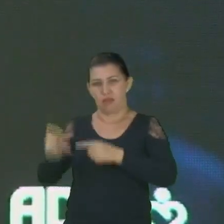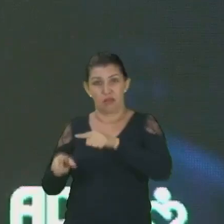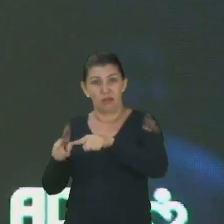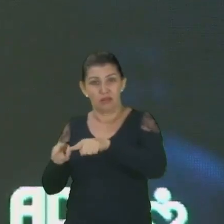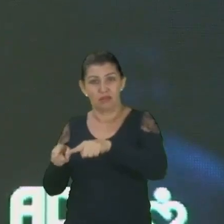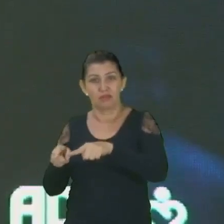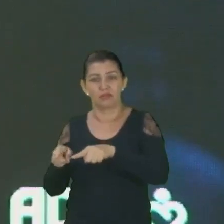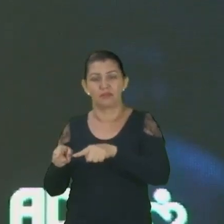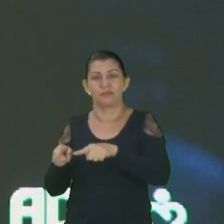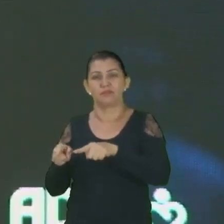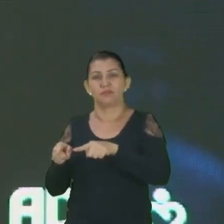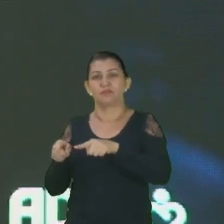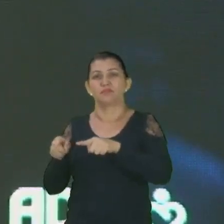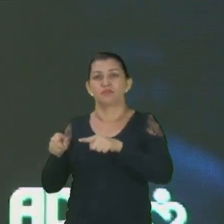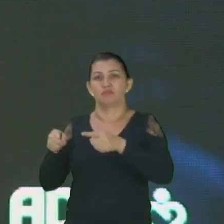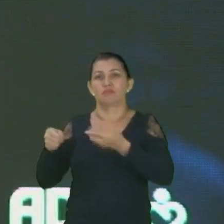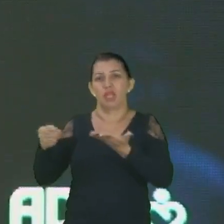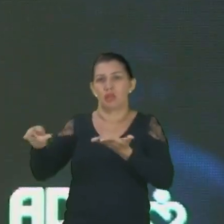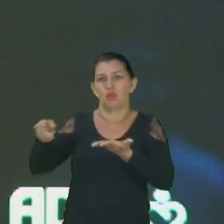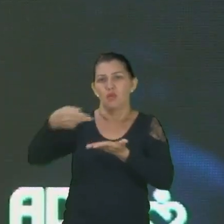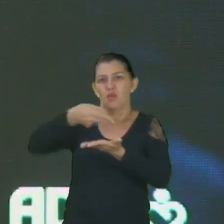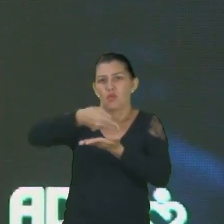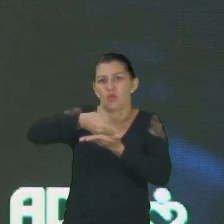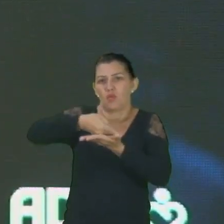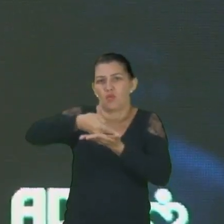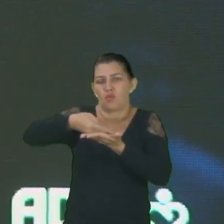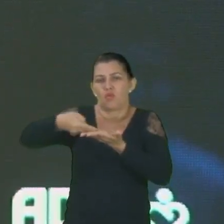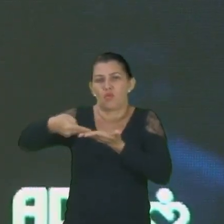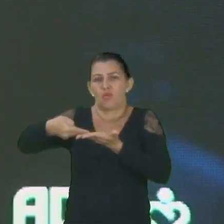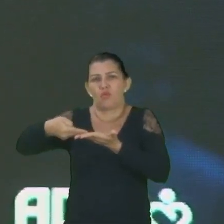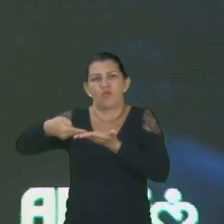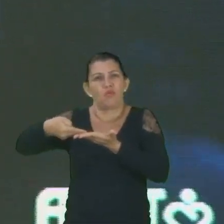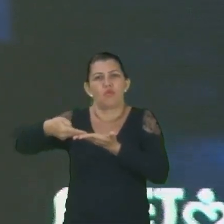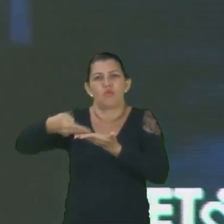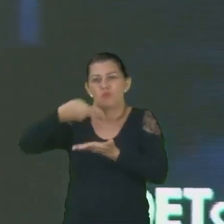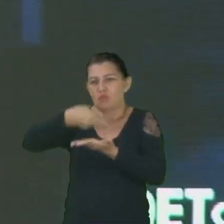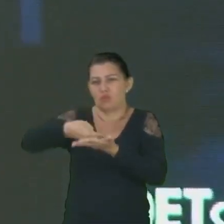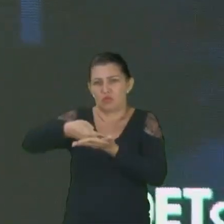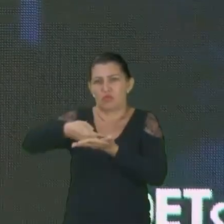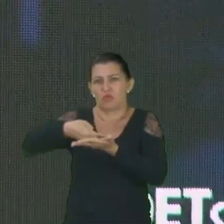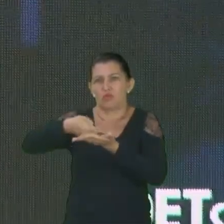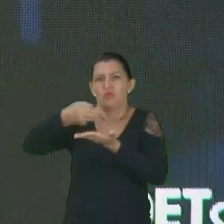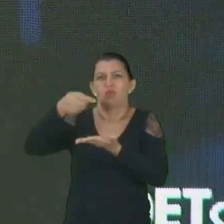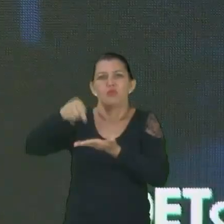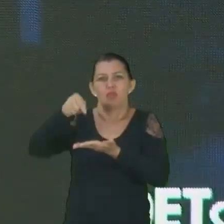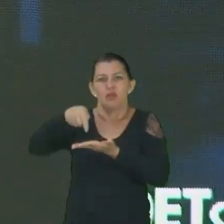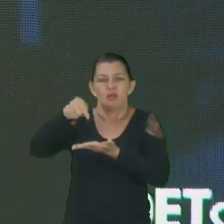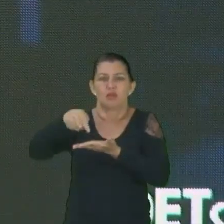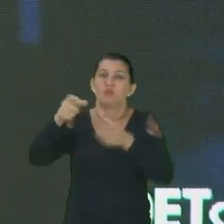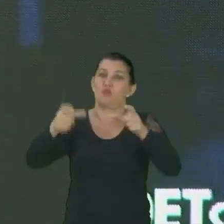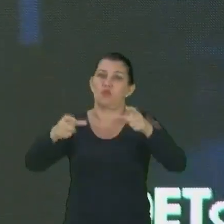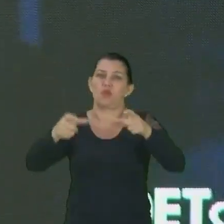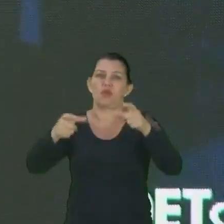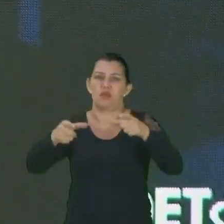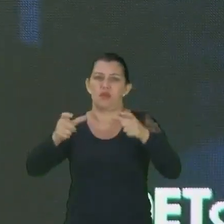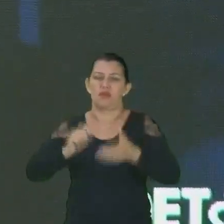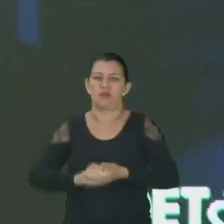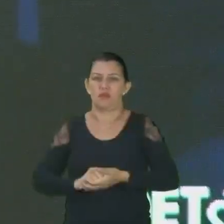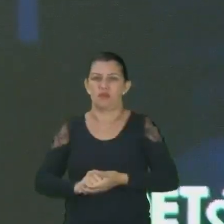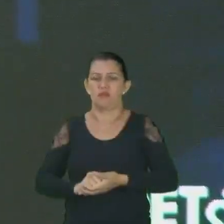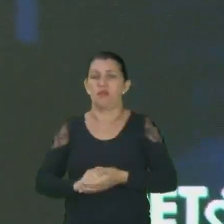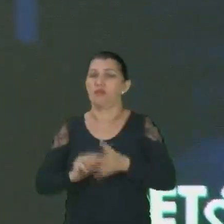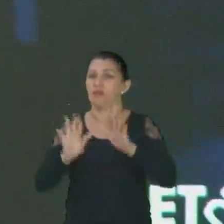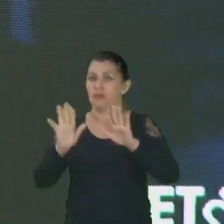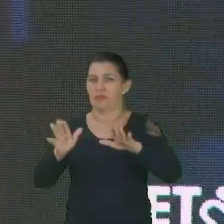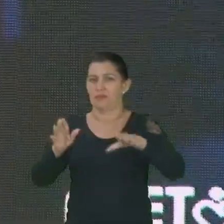lhe deram um túmulo que um homem muito rico emprestou para ele. Mas este